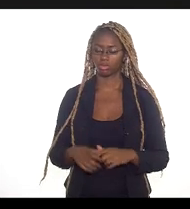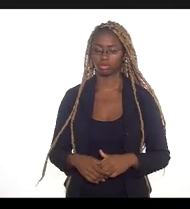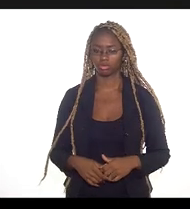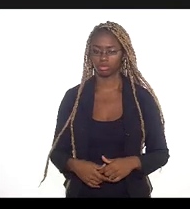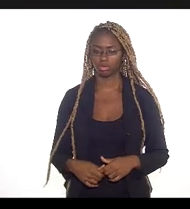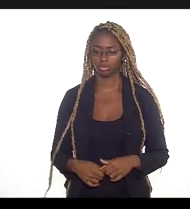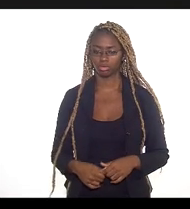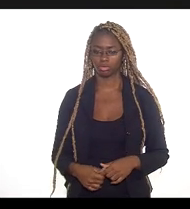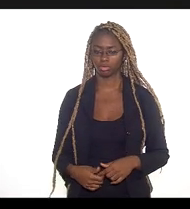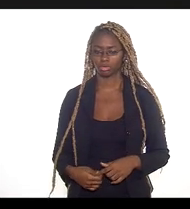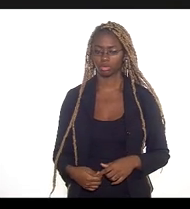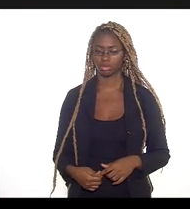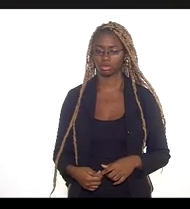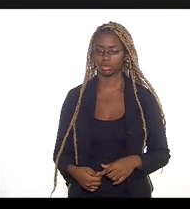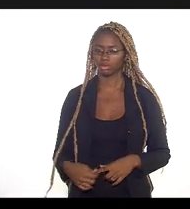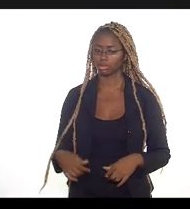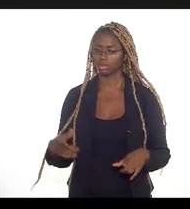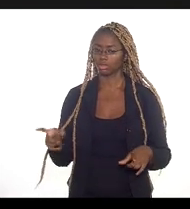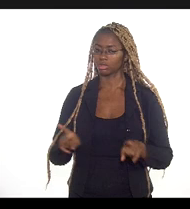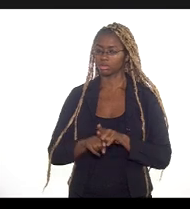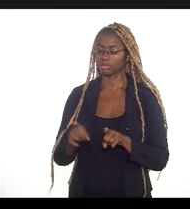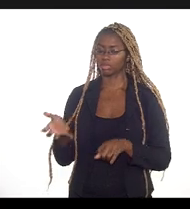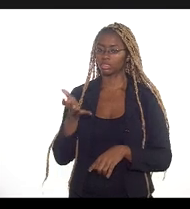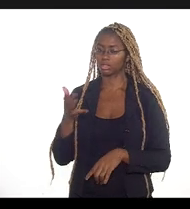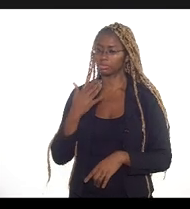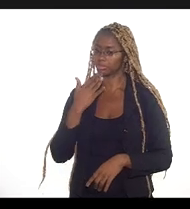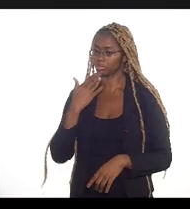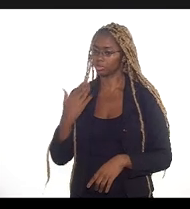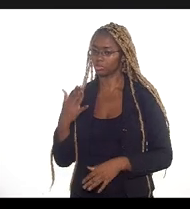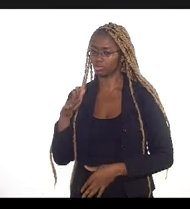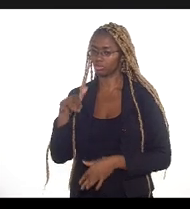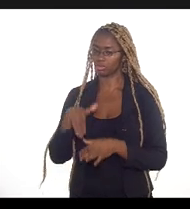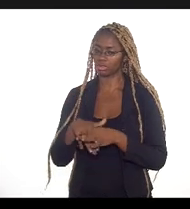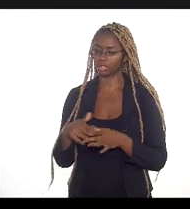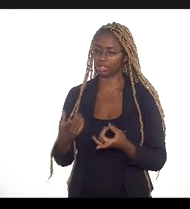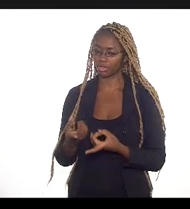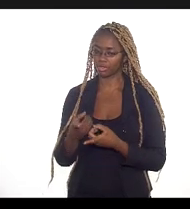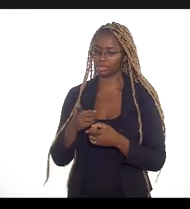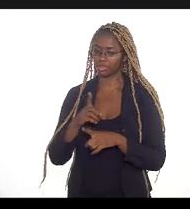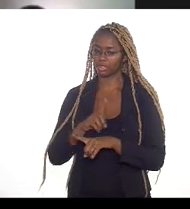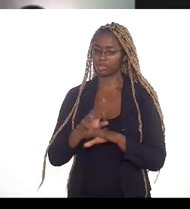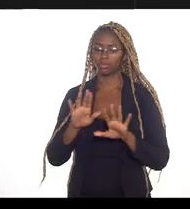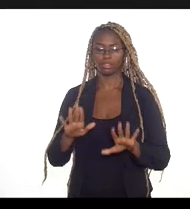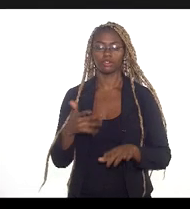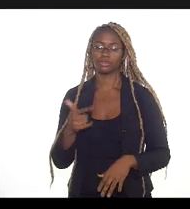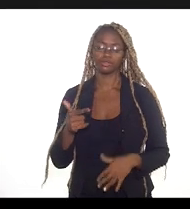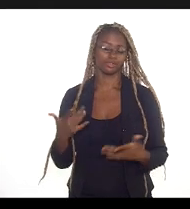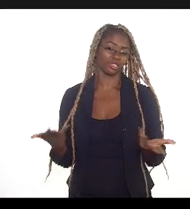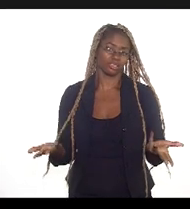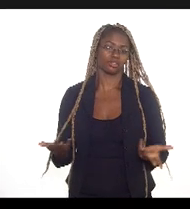Bem, eu ia fazer um apelo para que a gente pudesse votar contrário, mas já vi que não tem como.